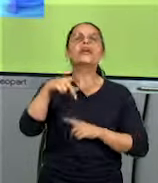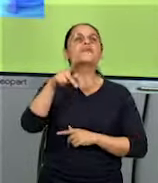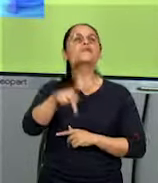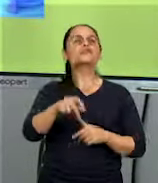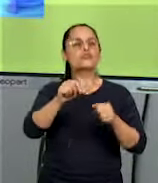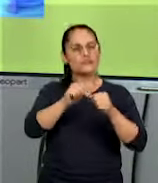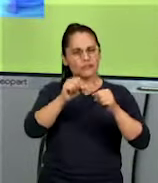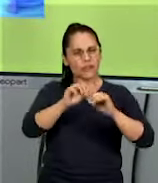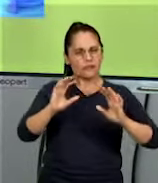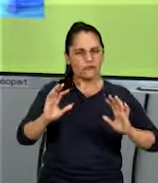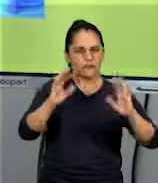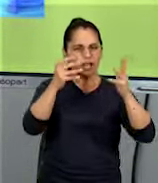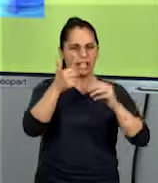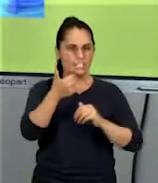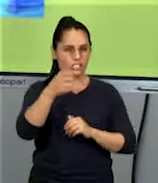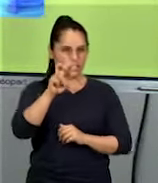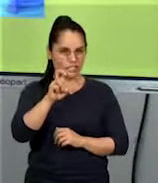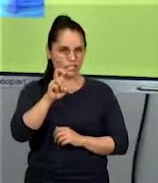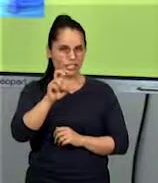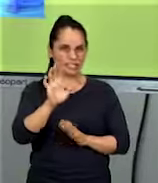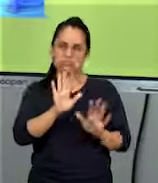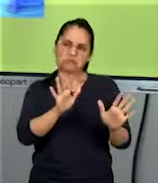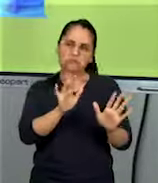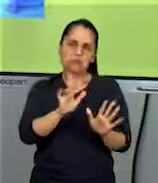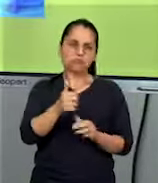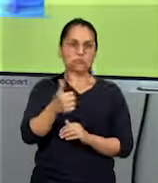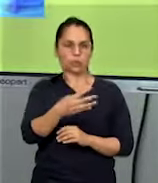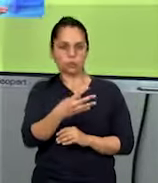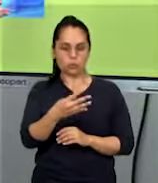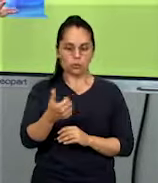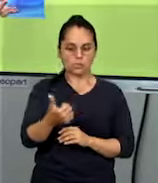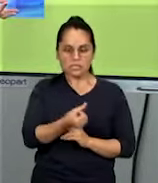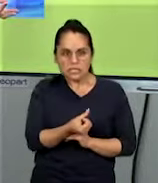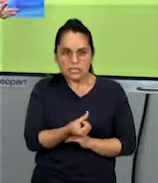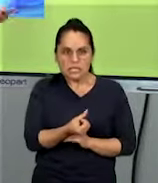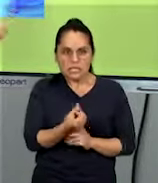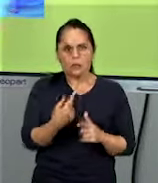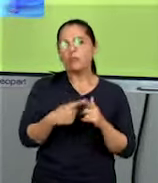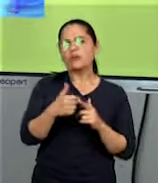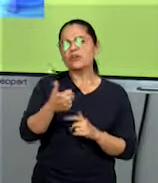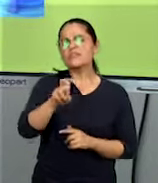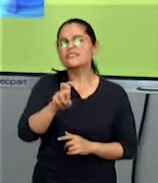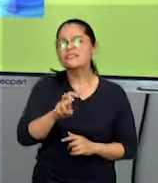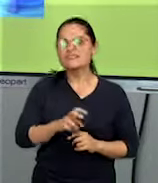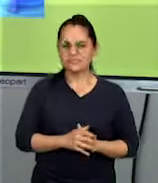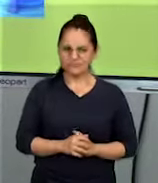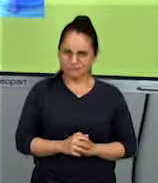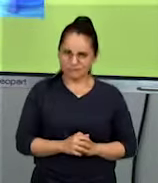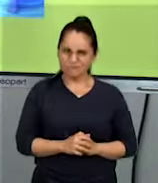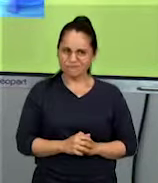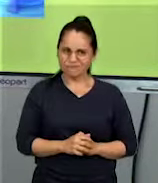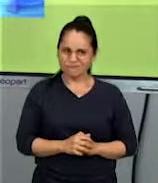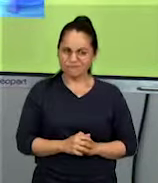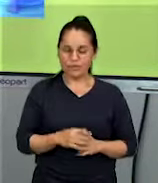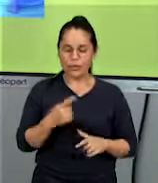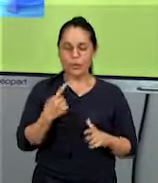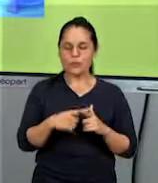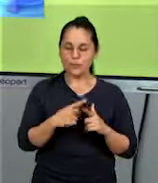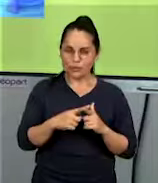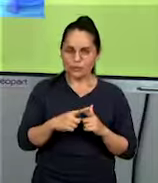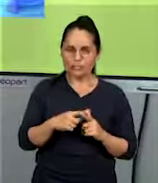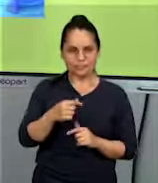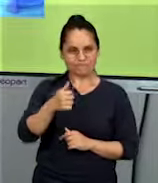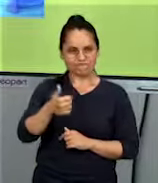festa de 15 anos ao invés de fazer, sei lá, de 14, de 16? Por que de 15 anos? Porque